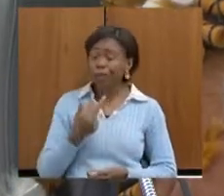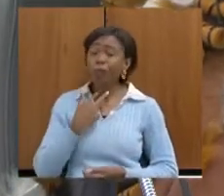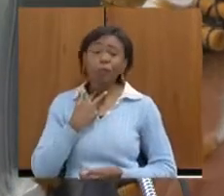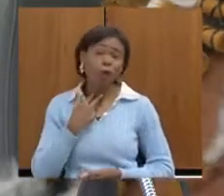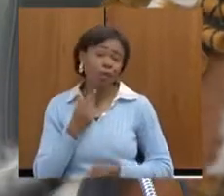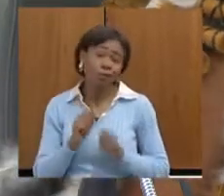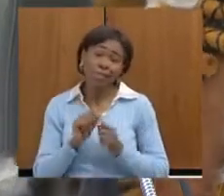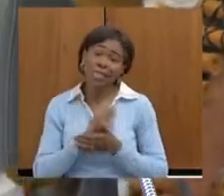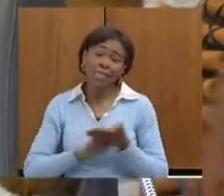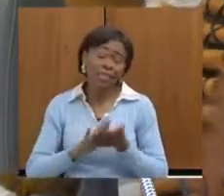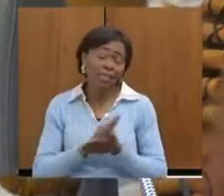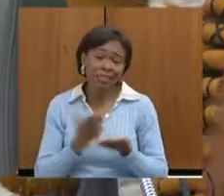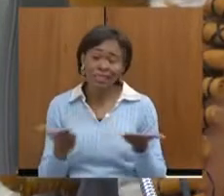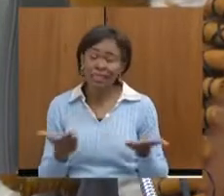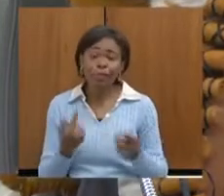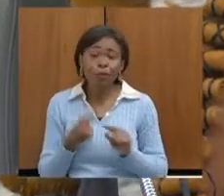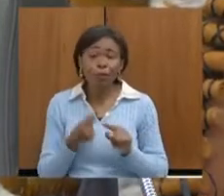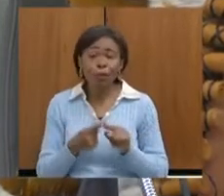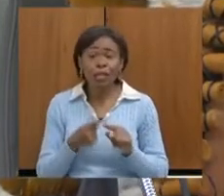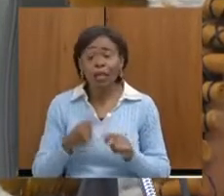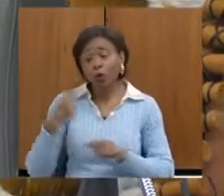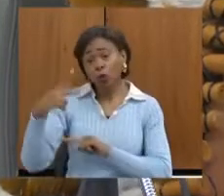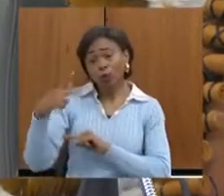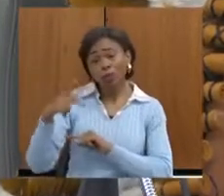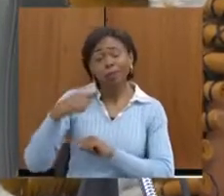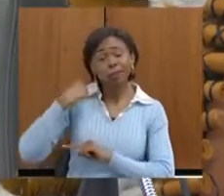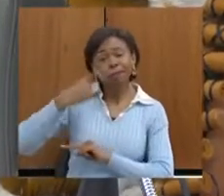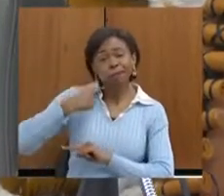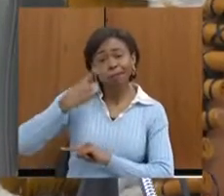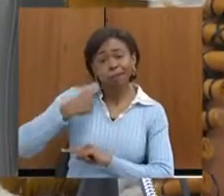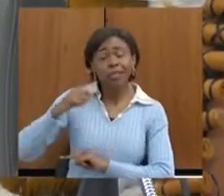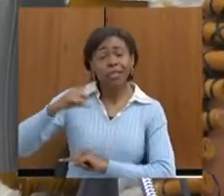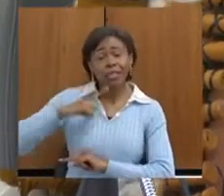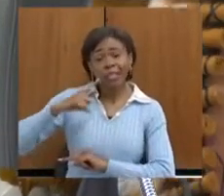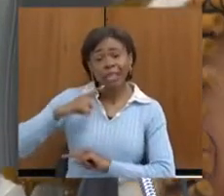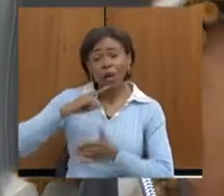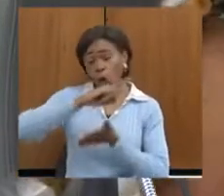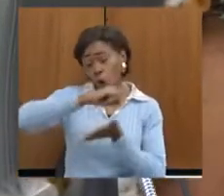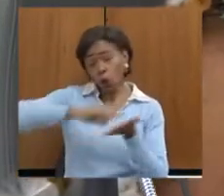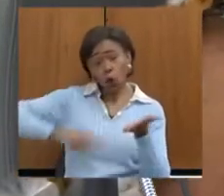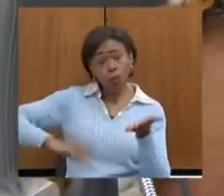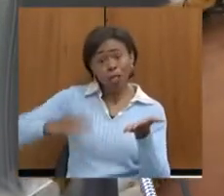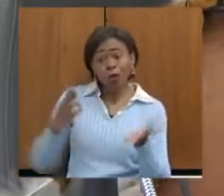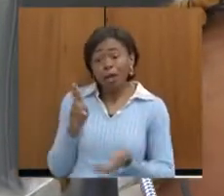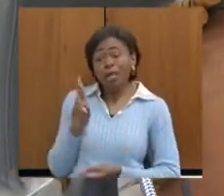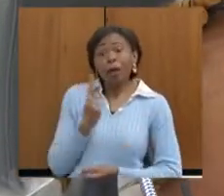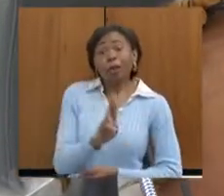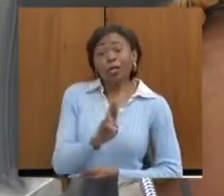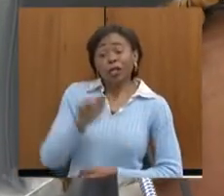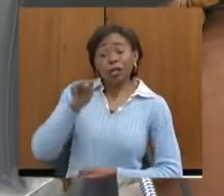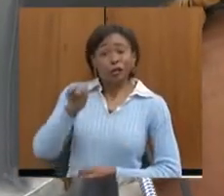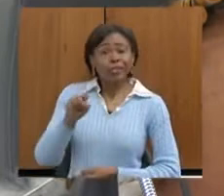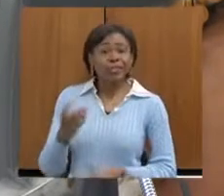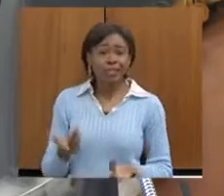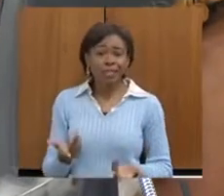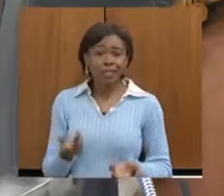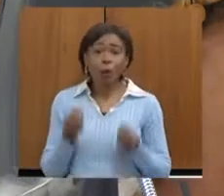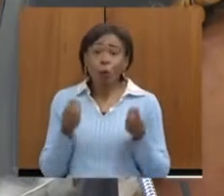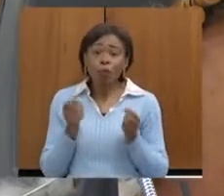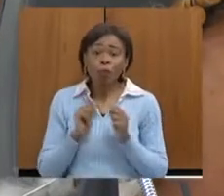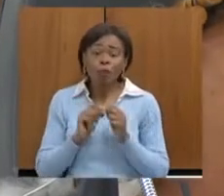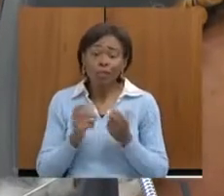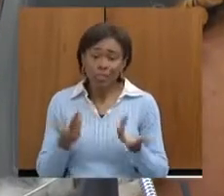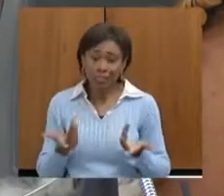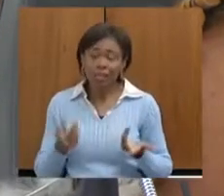fazer nada neste ponto porque o seu advogado tem uma procuração sua como é que nós vamos fazer esse é um problema em